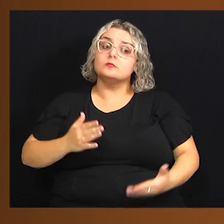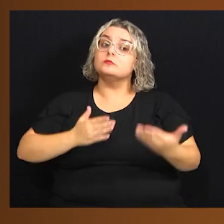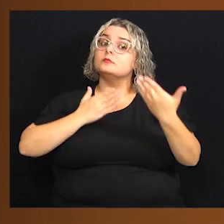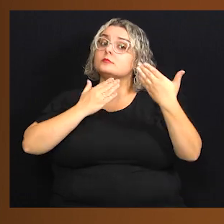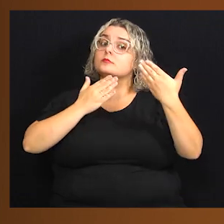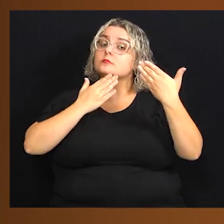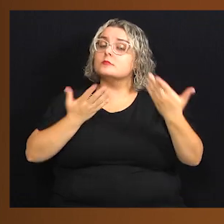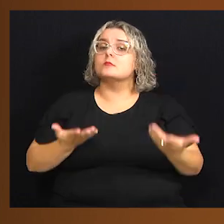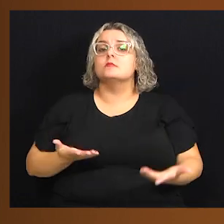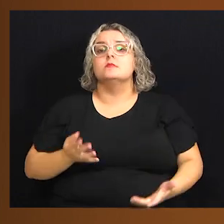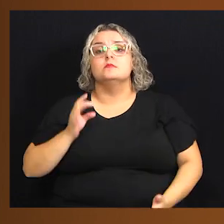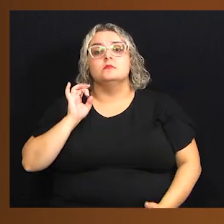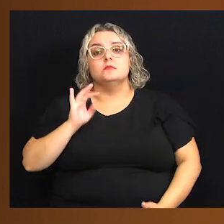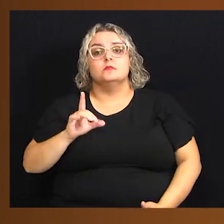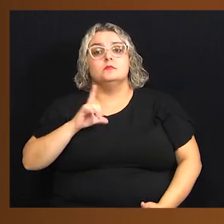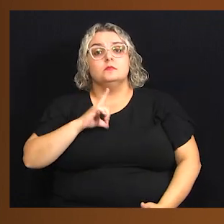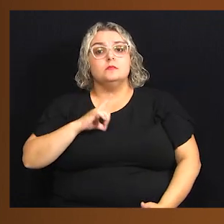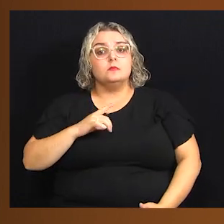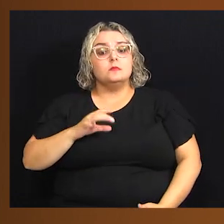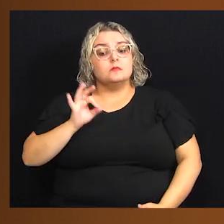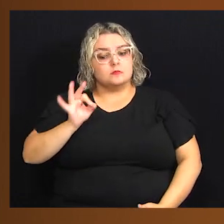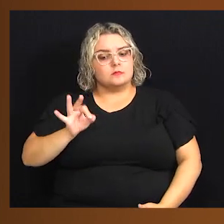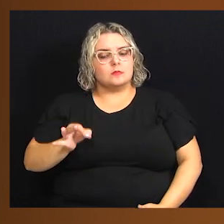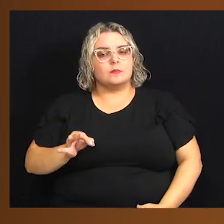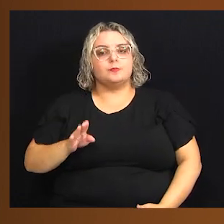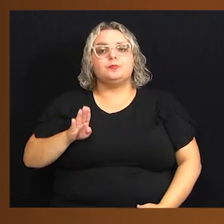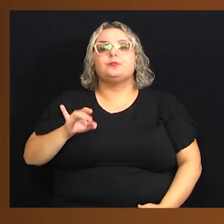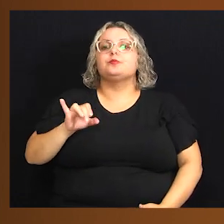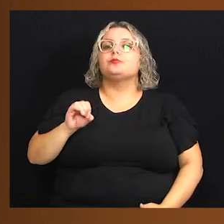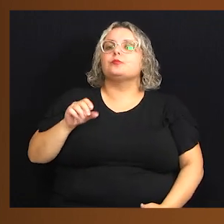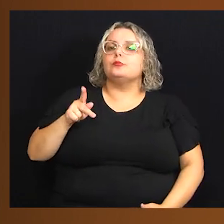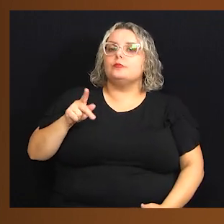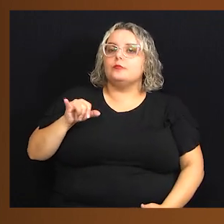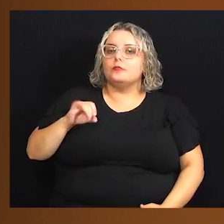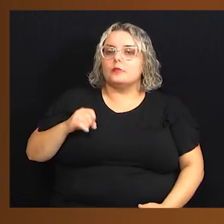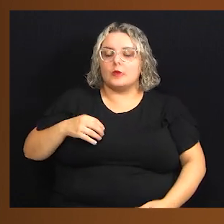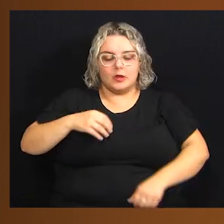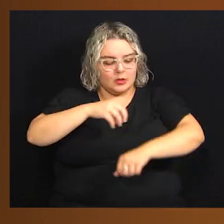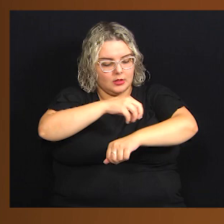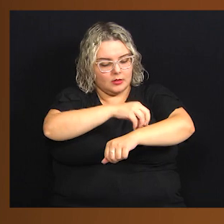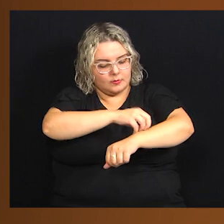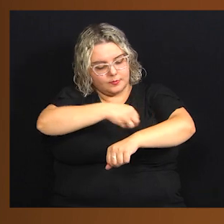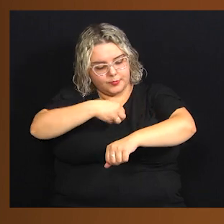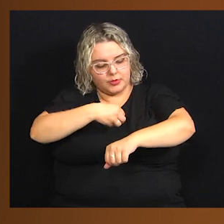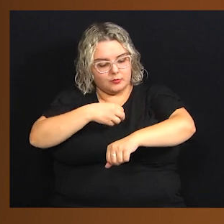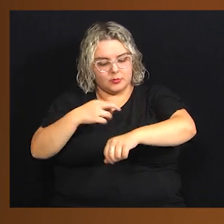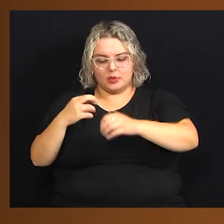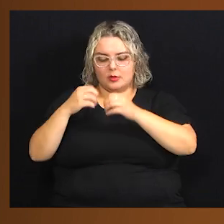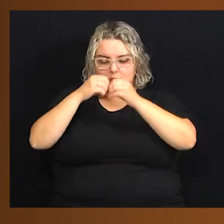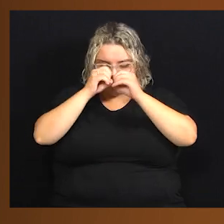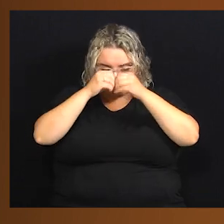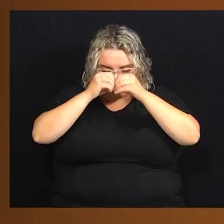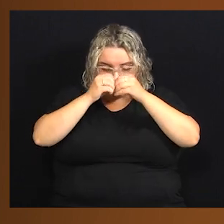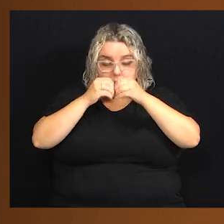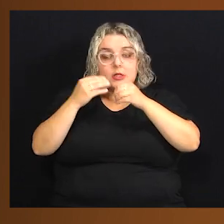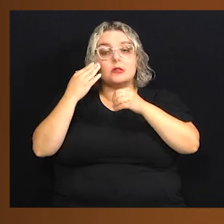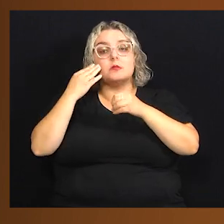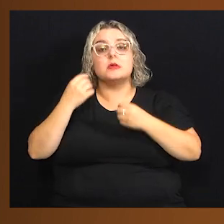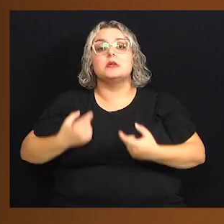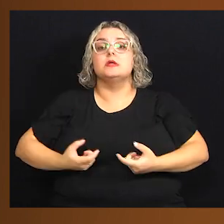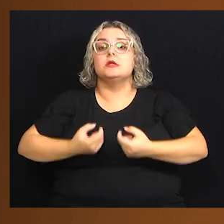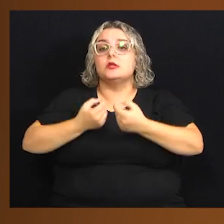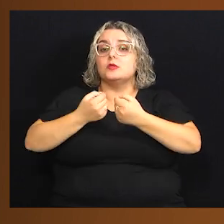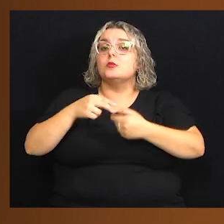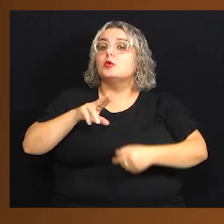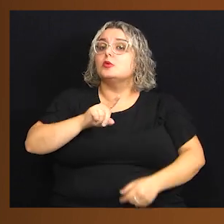que sejam suspeitas. A gente só vai ter certeza fazendo biópsia, que é tirar aquela mancha e mandar para análise para saber se é tumor ou